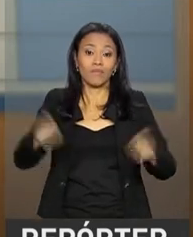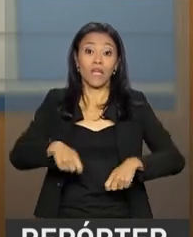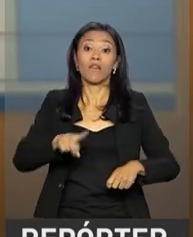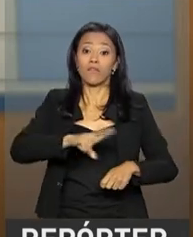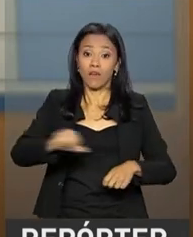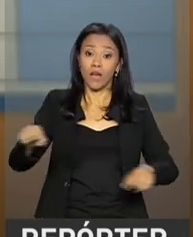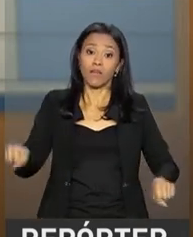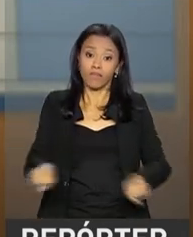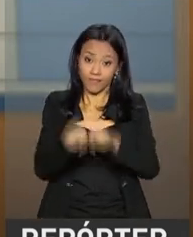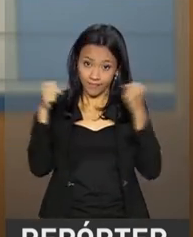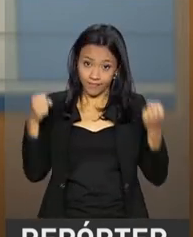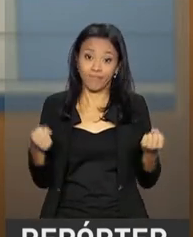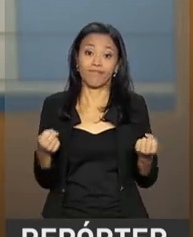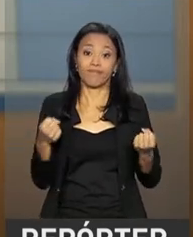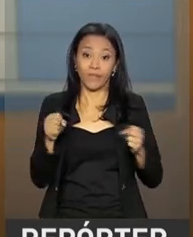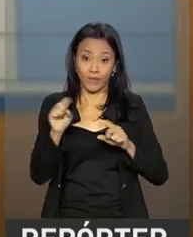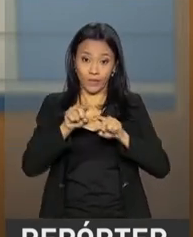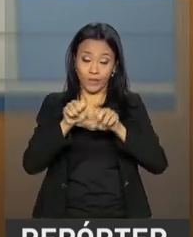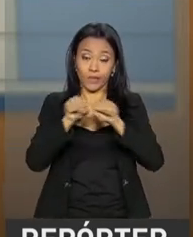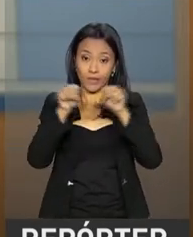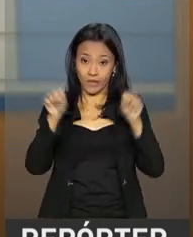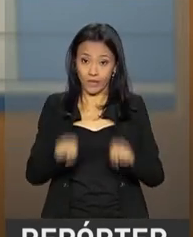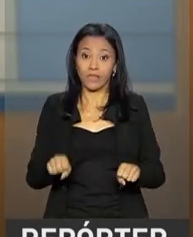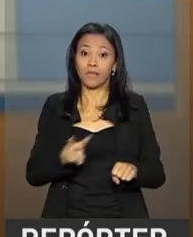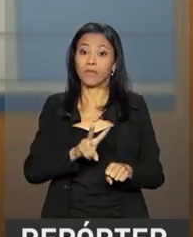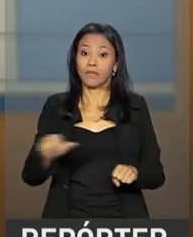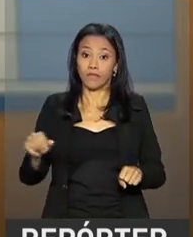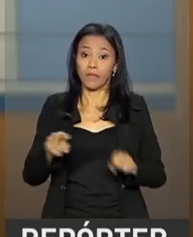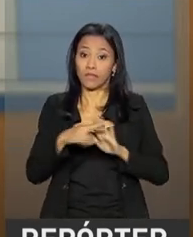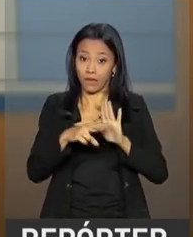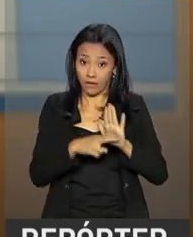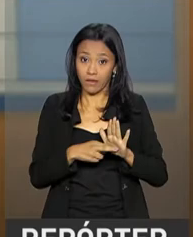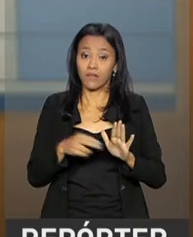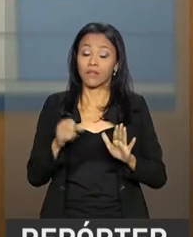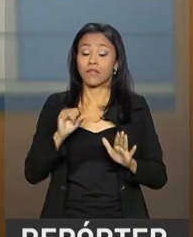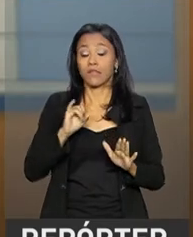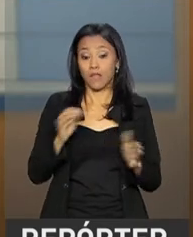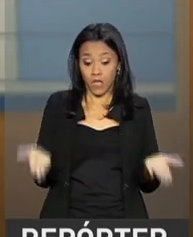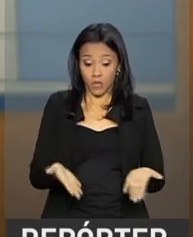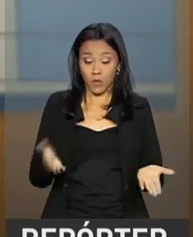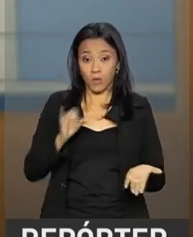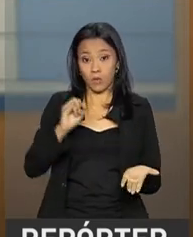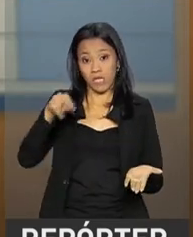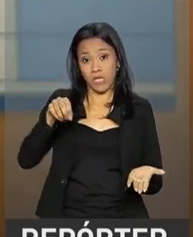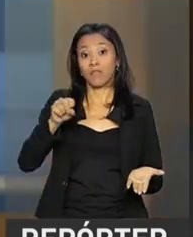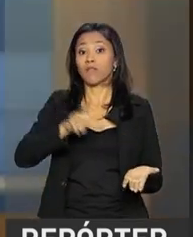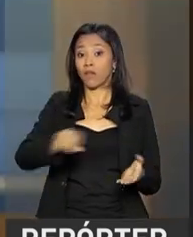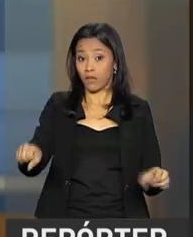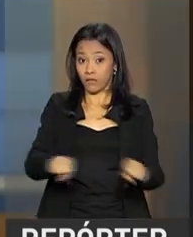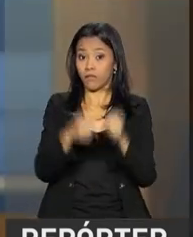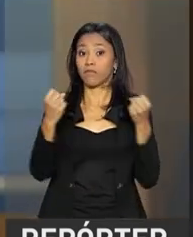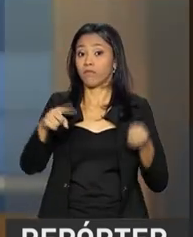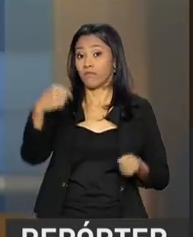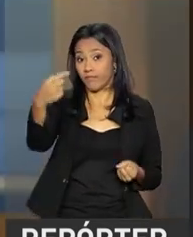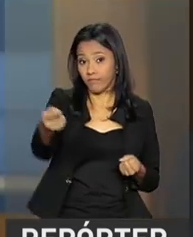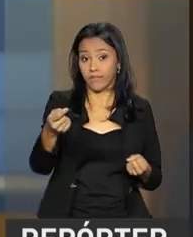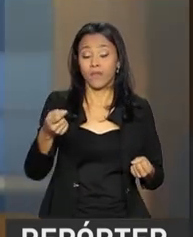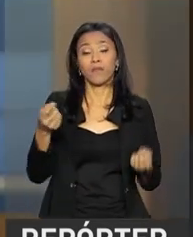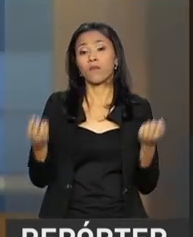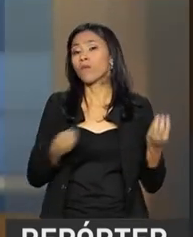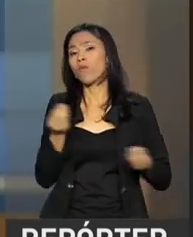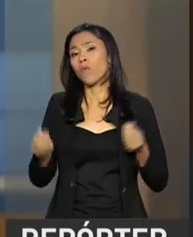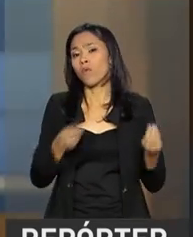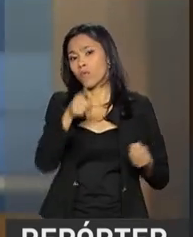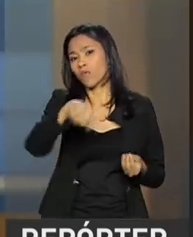a casa vai cair no arroio na questão da previdência social se nós não fizermos a reforma e comente vocês podem